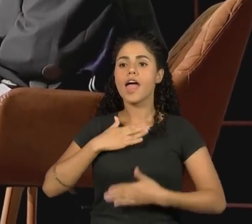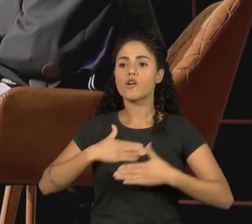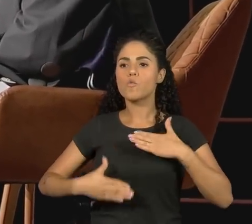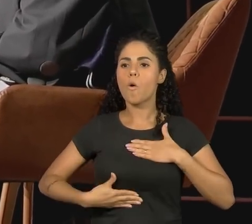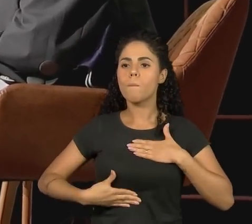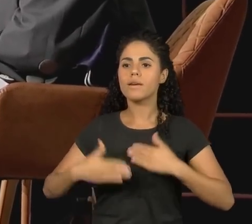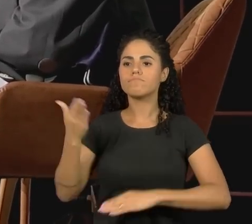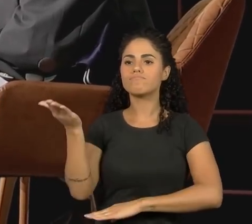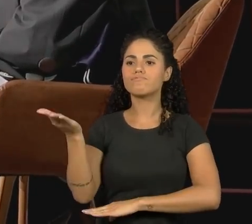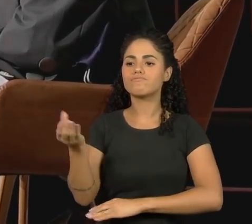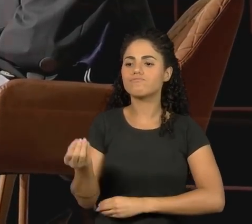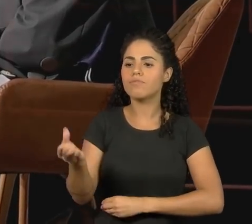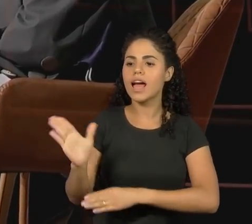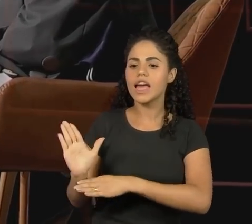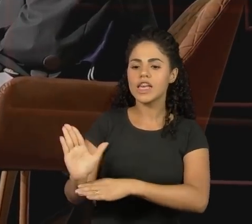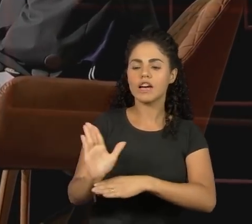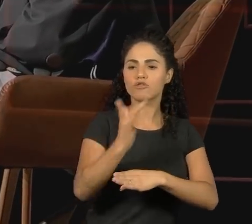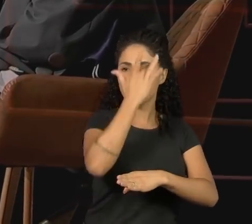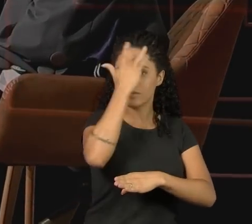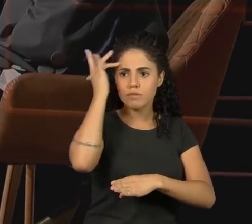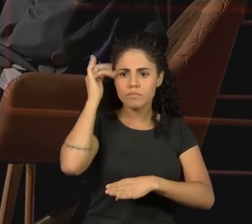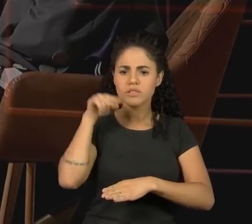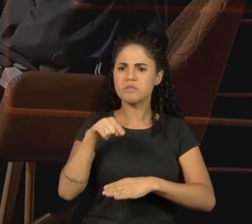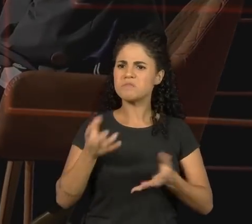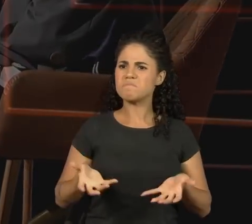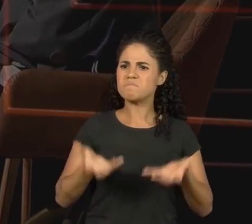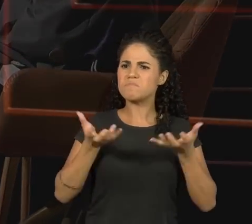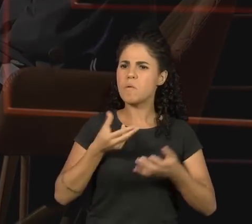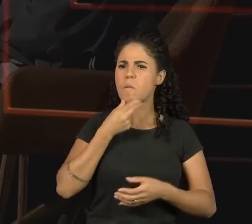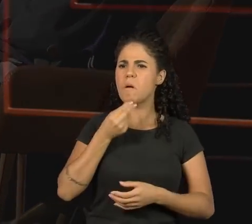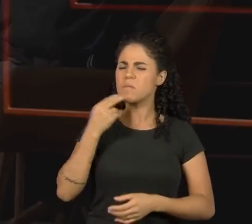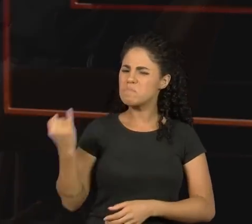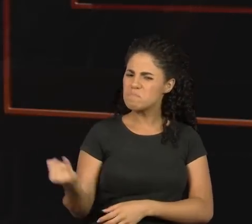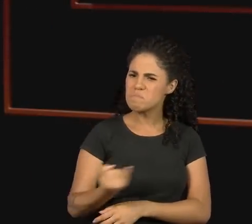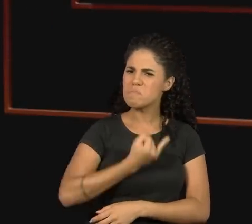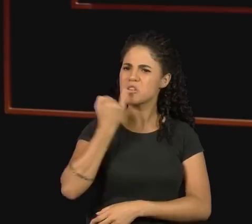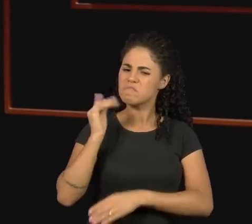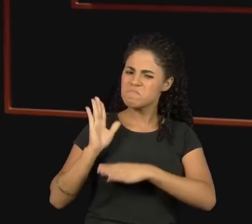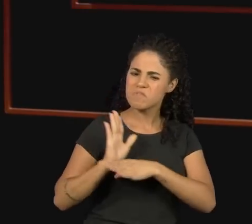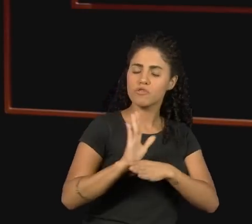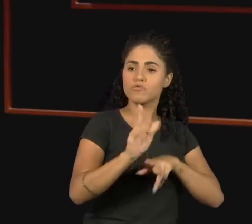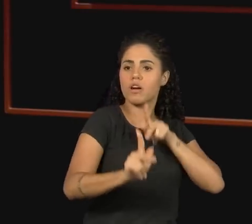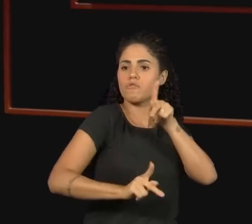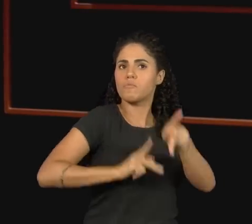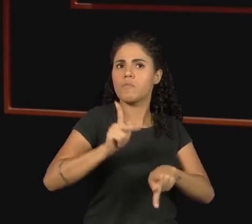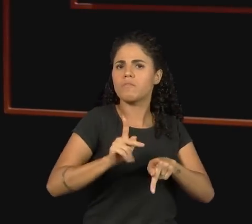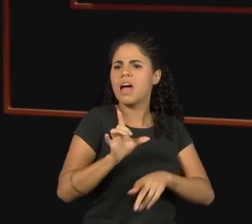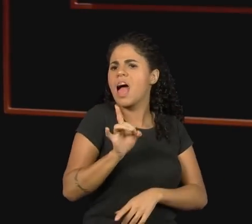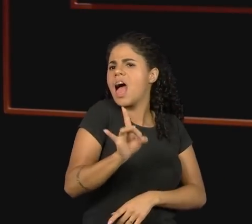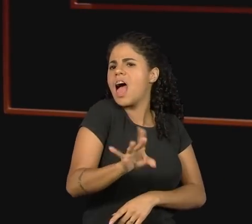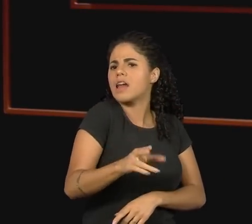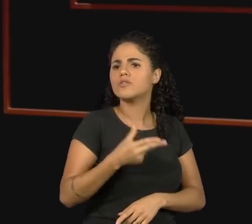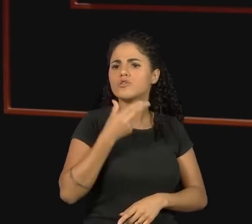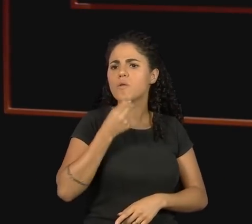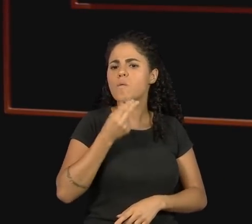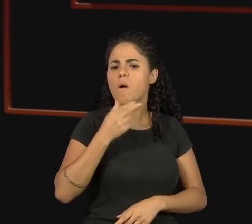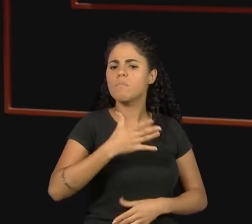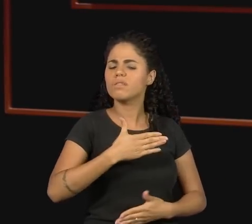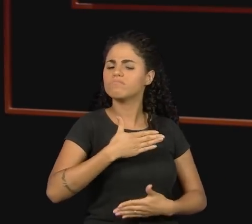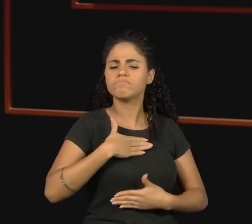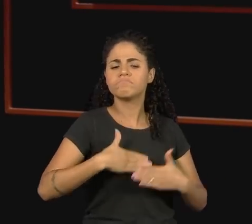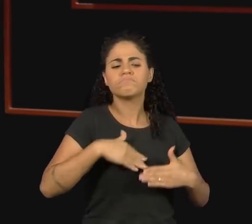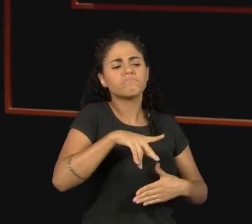esmolas nas fileiras da população, obras de sua política. Era apenas um homem que queria tomar tudo de